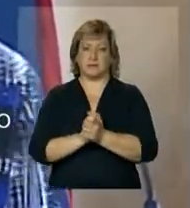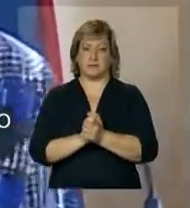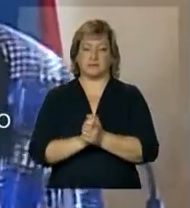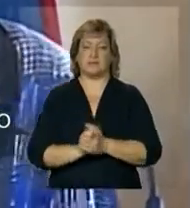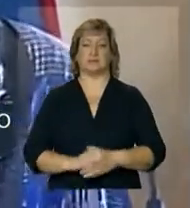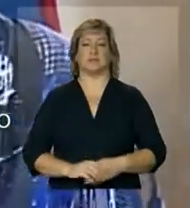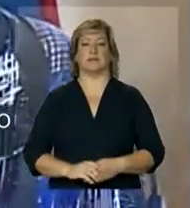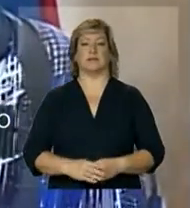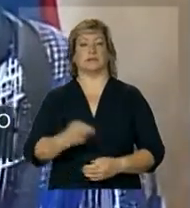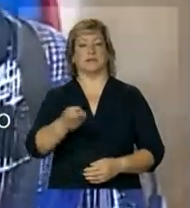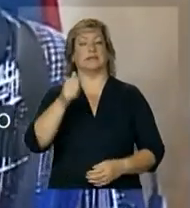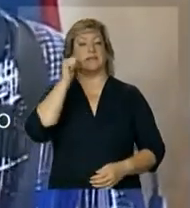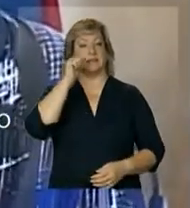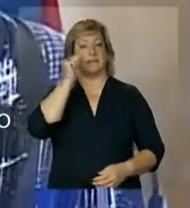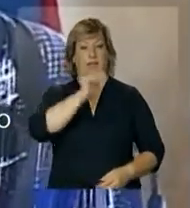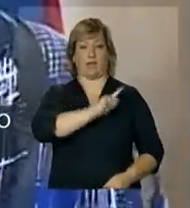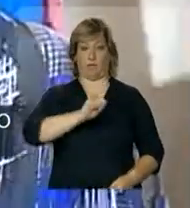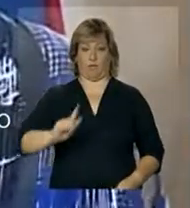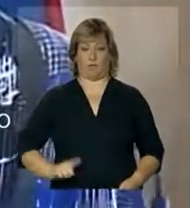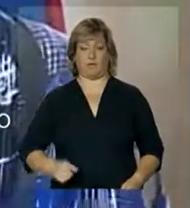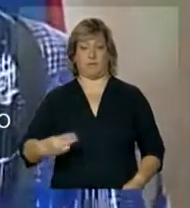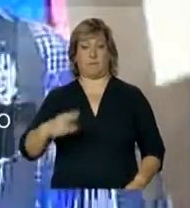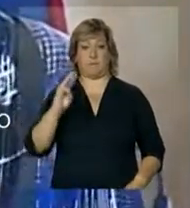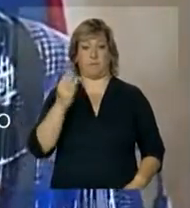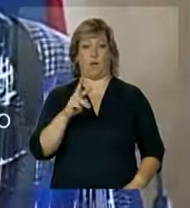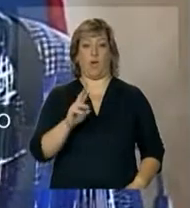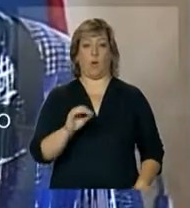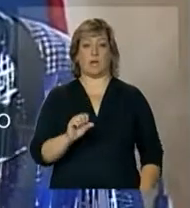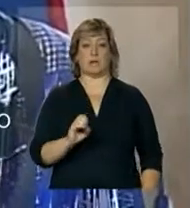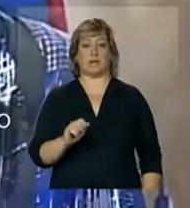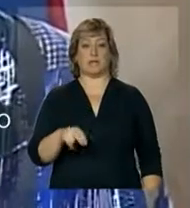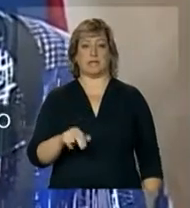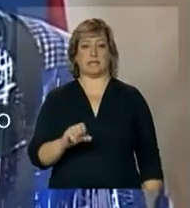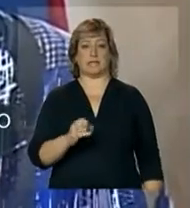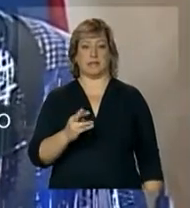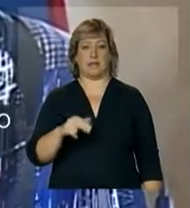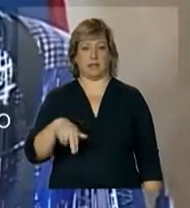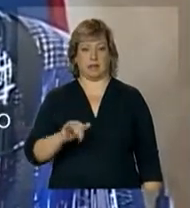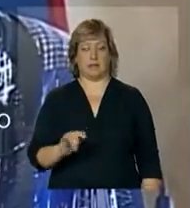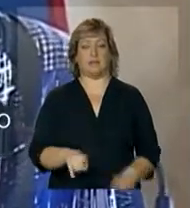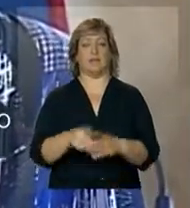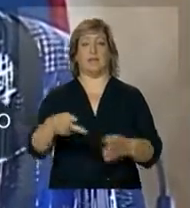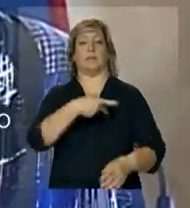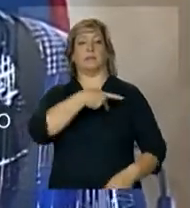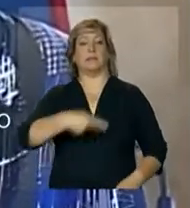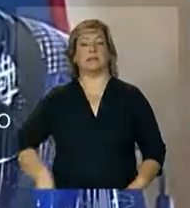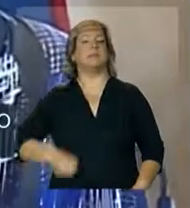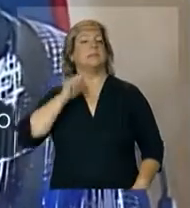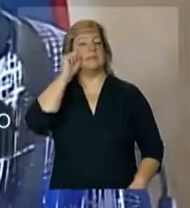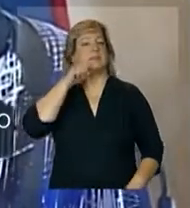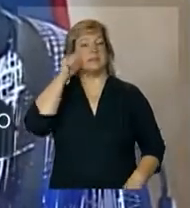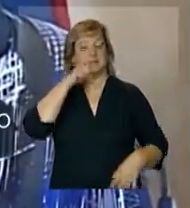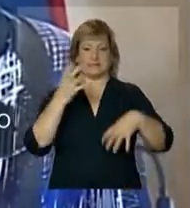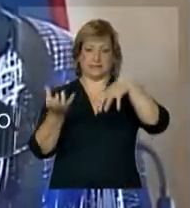a governadora do Maranhão, Rosiana Sarney, o presidente do Senado,